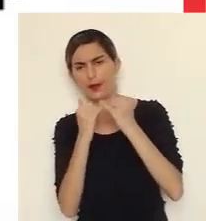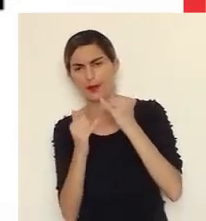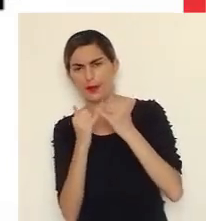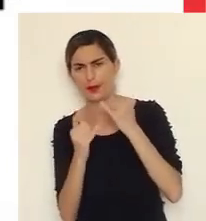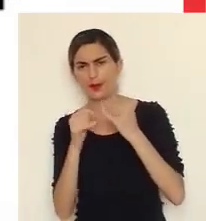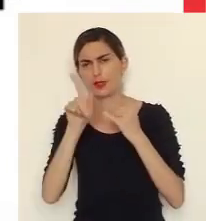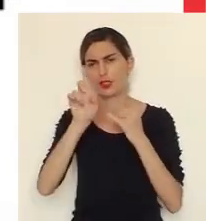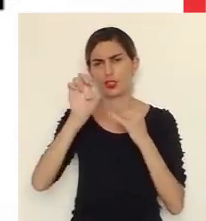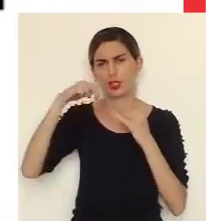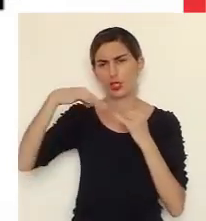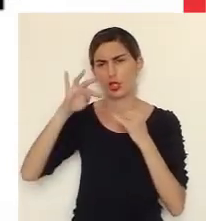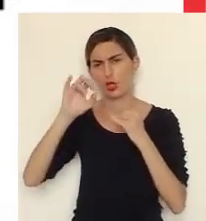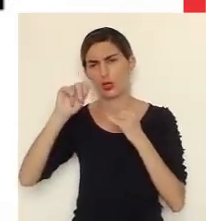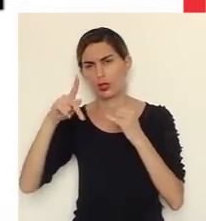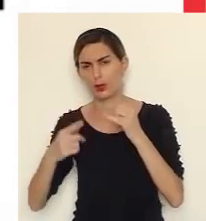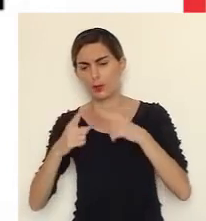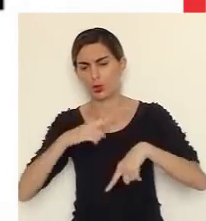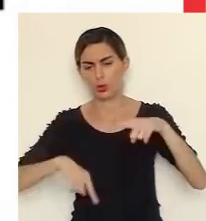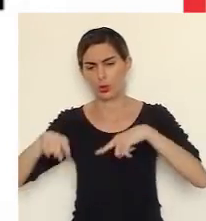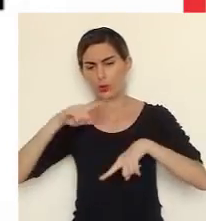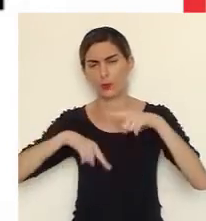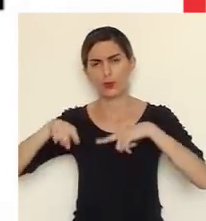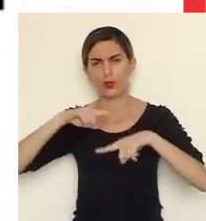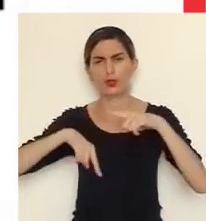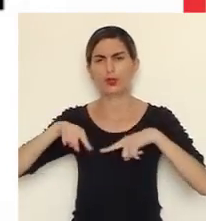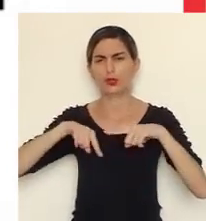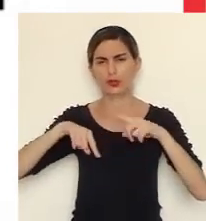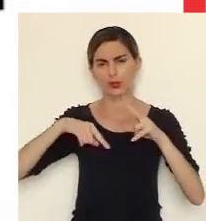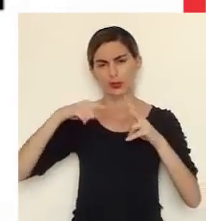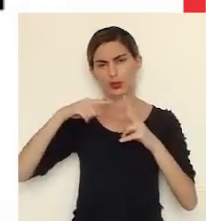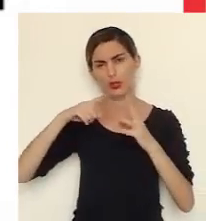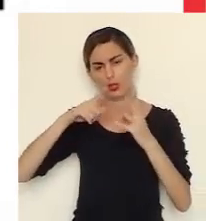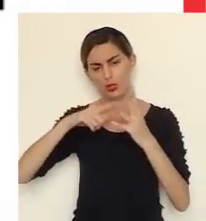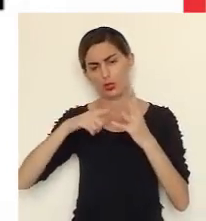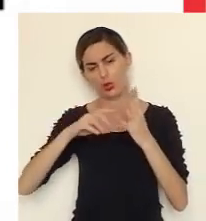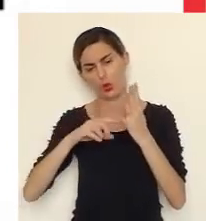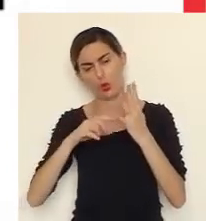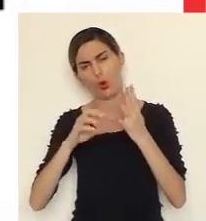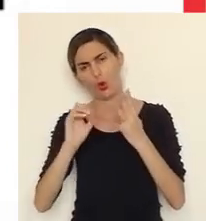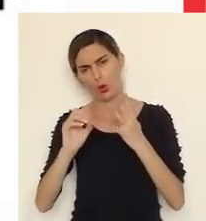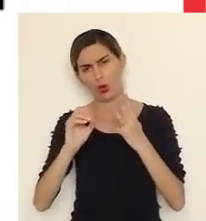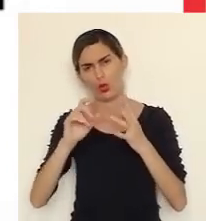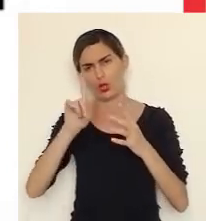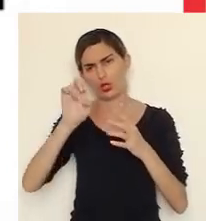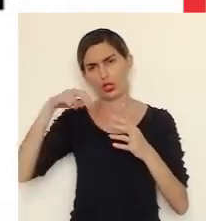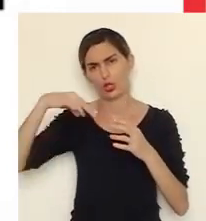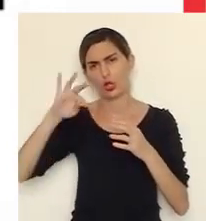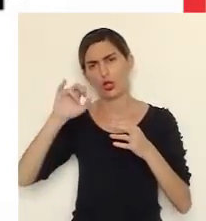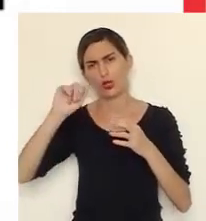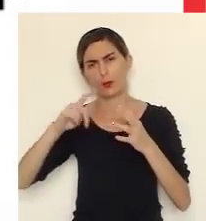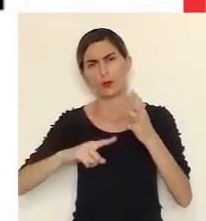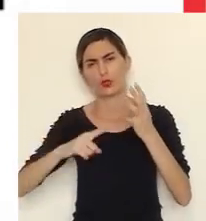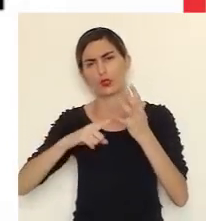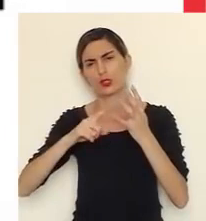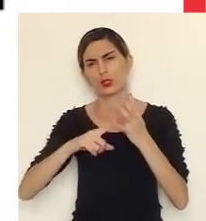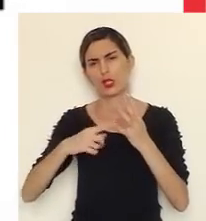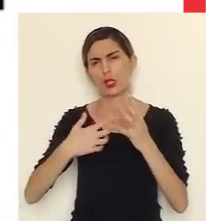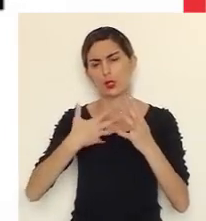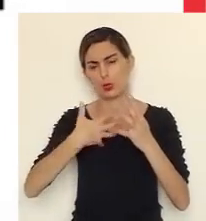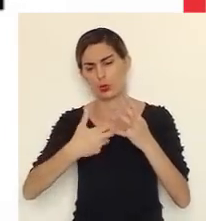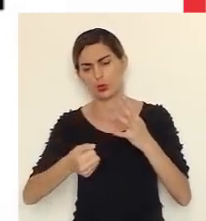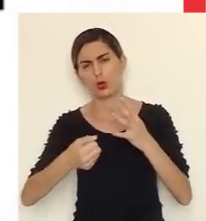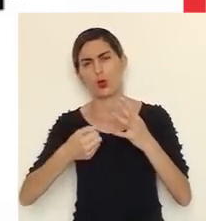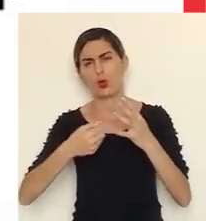apresentam genótipos, né, que são dominantes. Os indivíduos do tipo O apresentam genótipos que